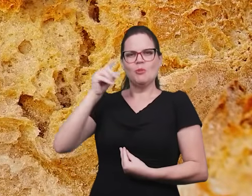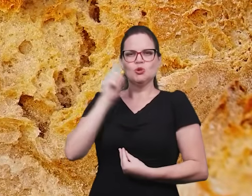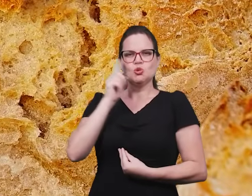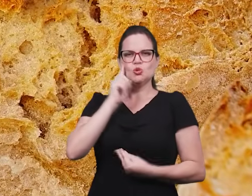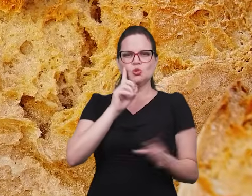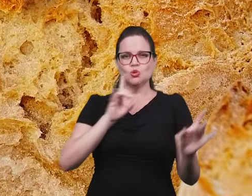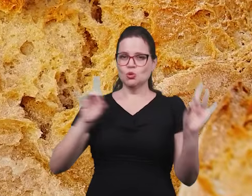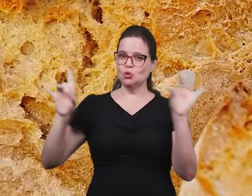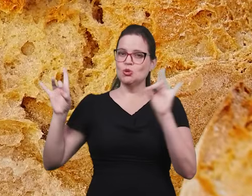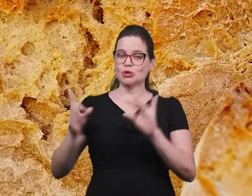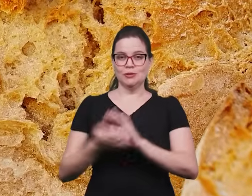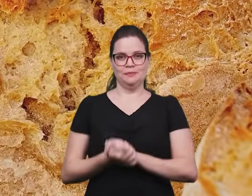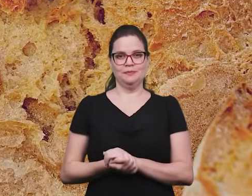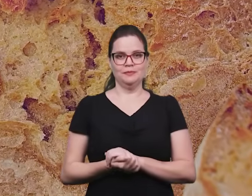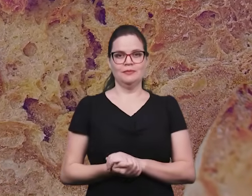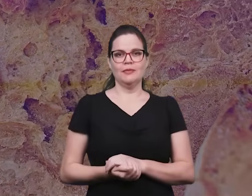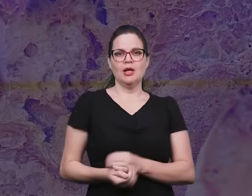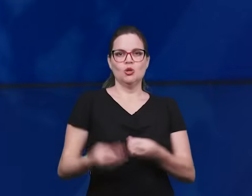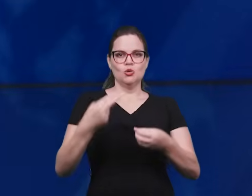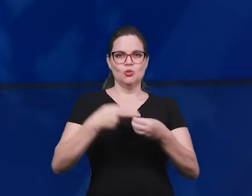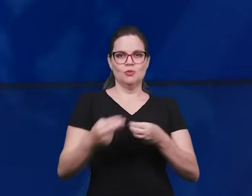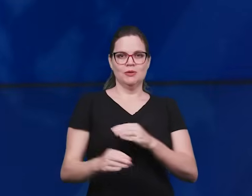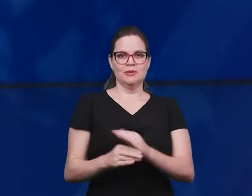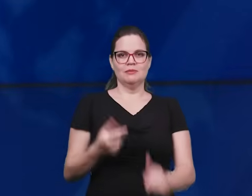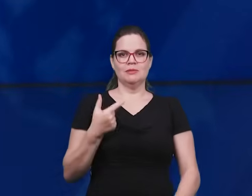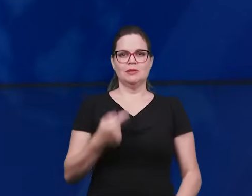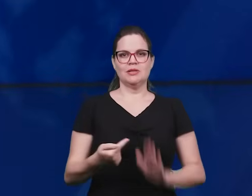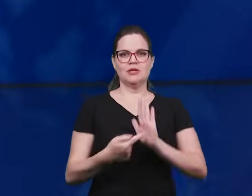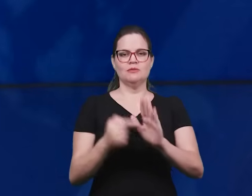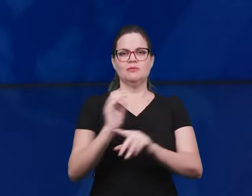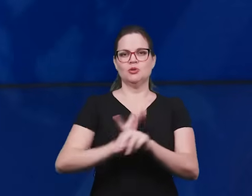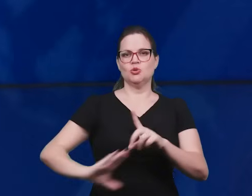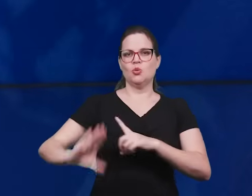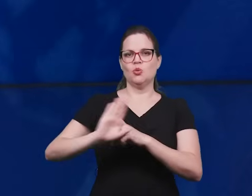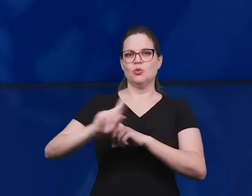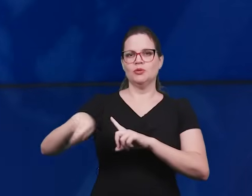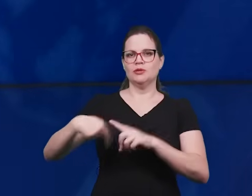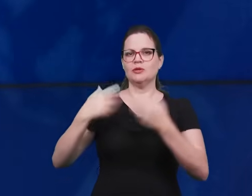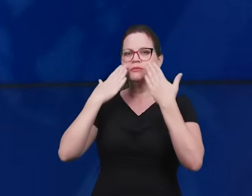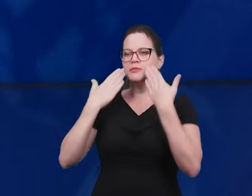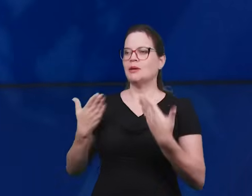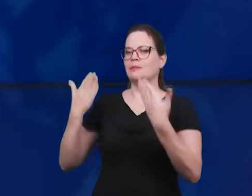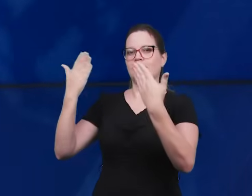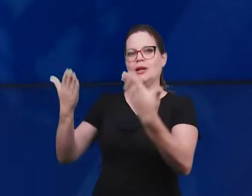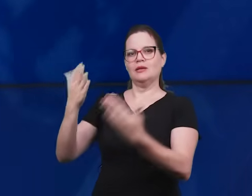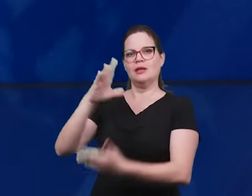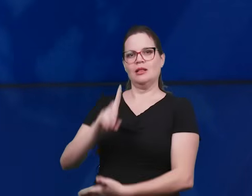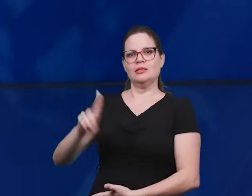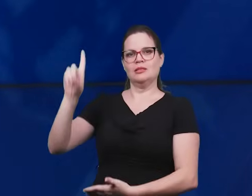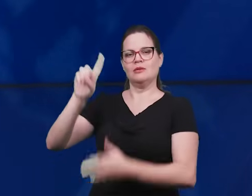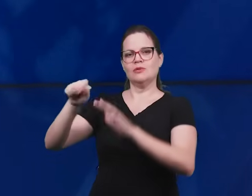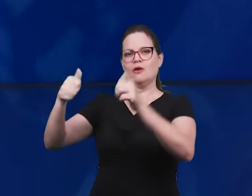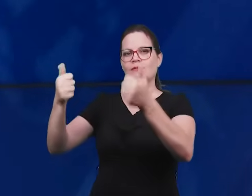livro de Números descreve o culto apresentado a Deus sob a forma de uma